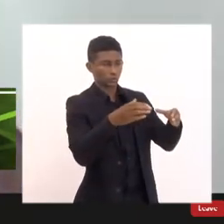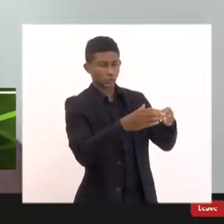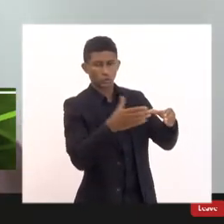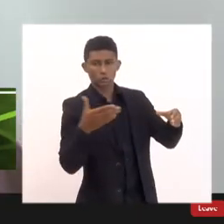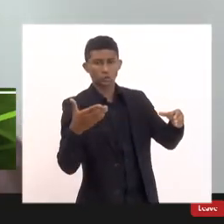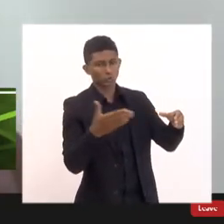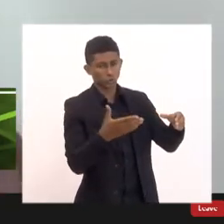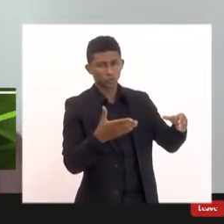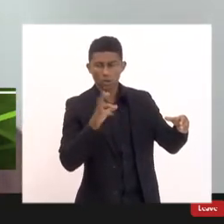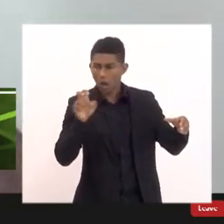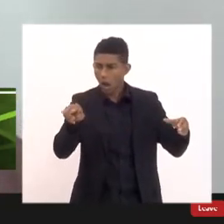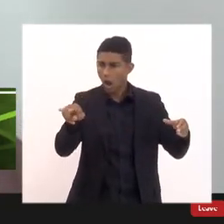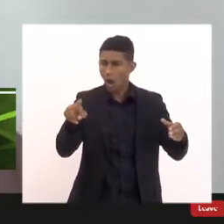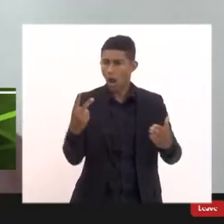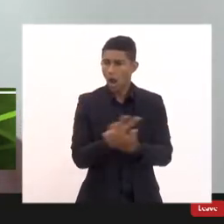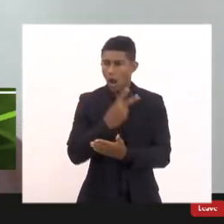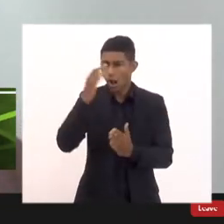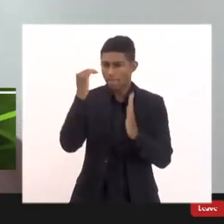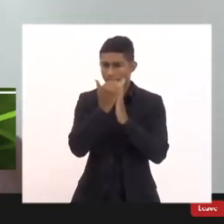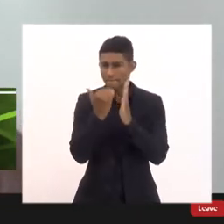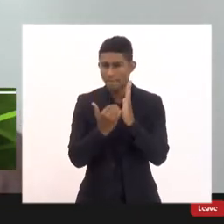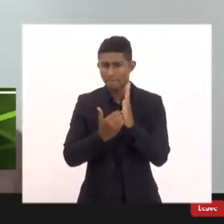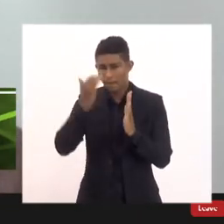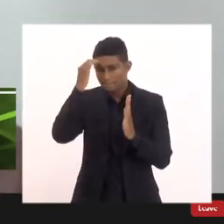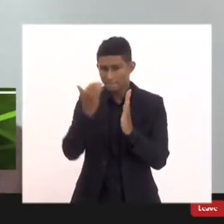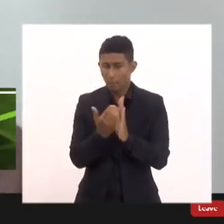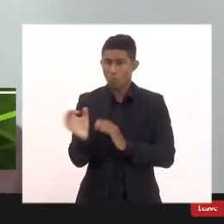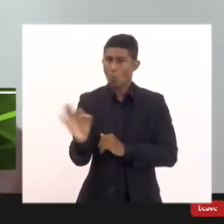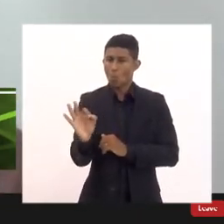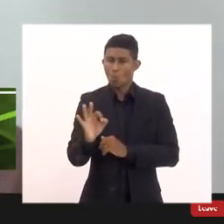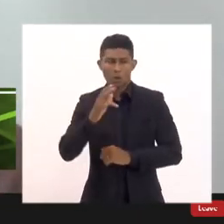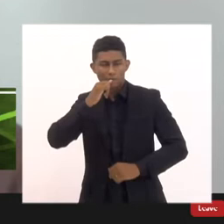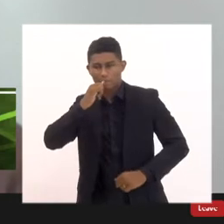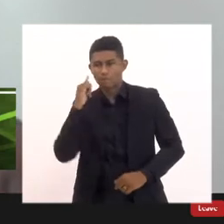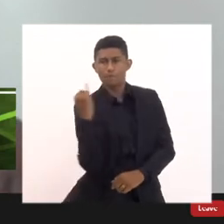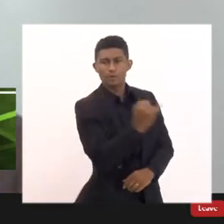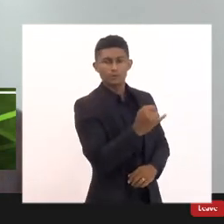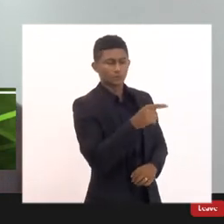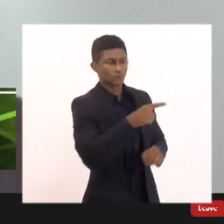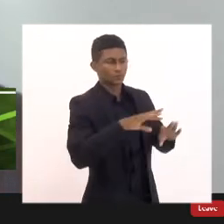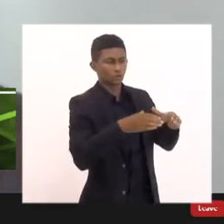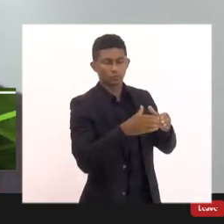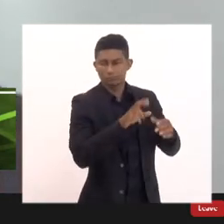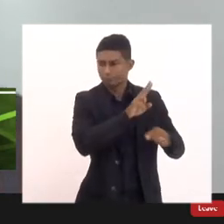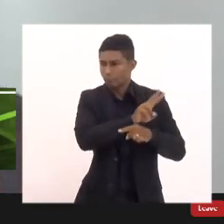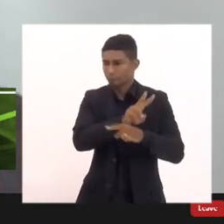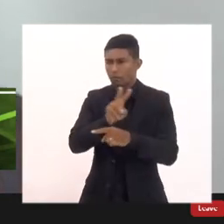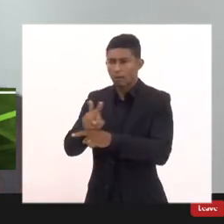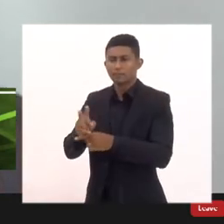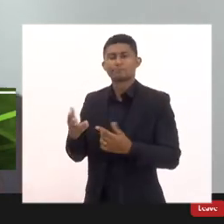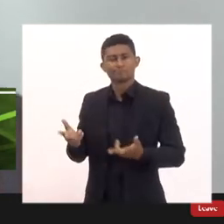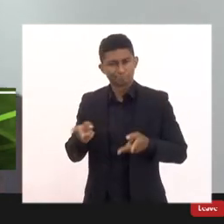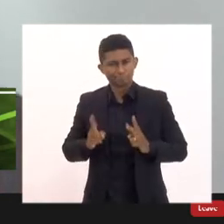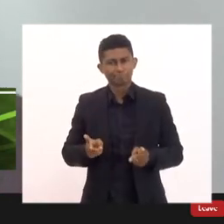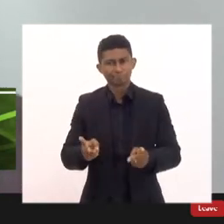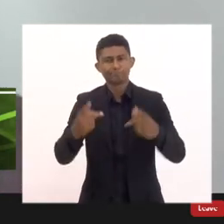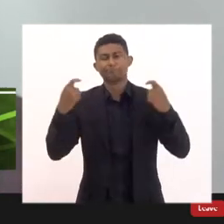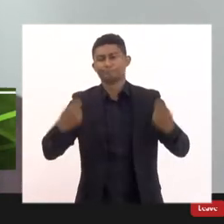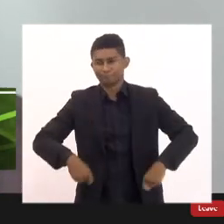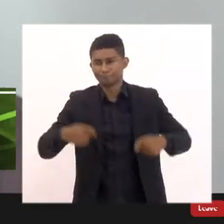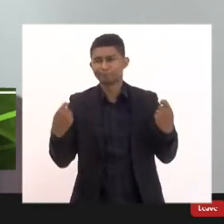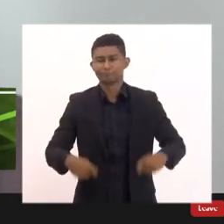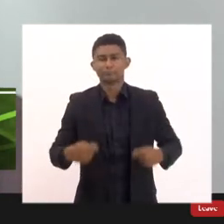previsão dessas medidas, que houvessem canais, então, para que uma vigilância constante aí sobre esses